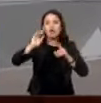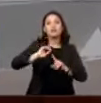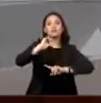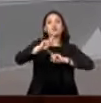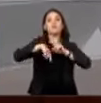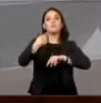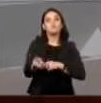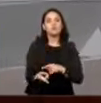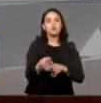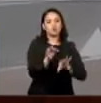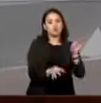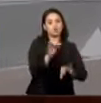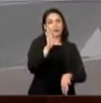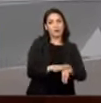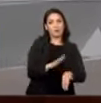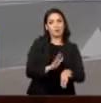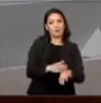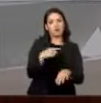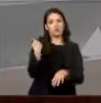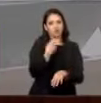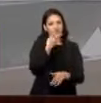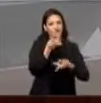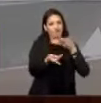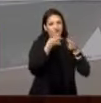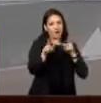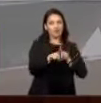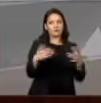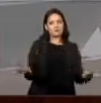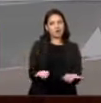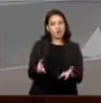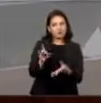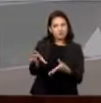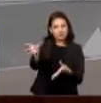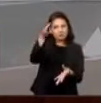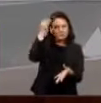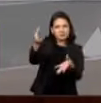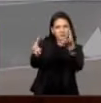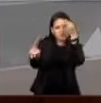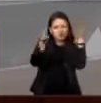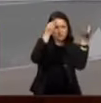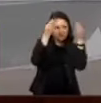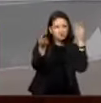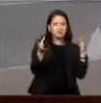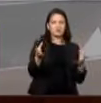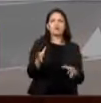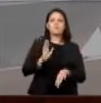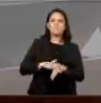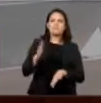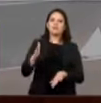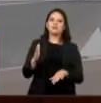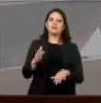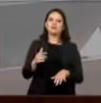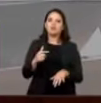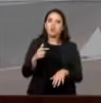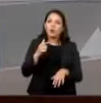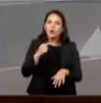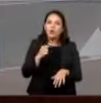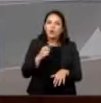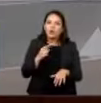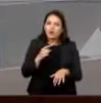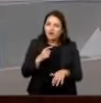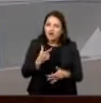mas agora o momento é todo de ouvir. E aqui estarei atento para levar ao Procurador-Geral da República o extrato dessa